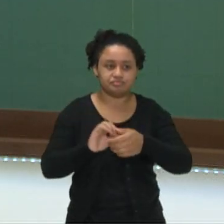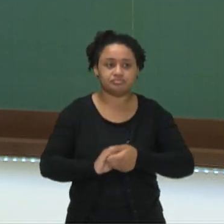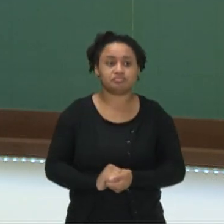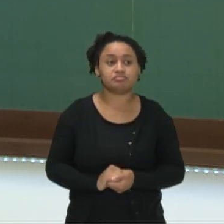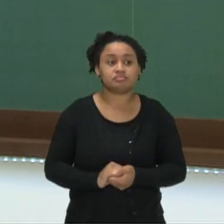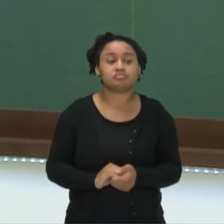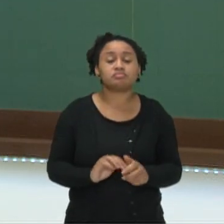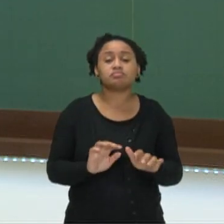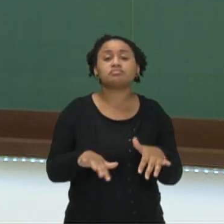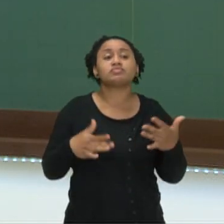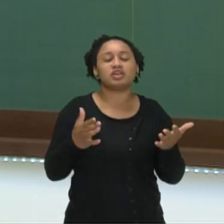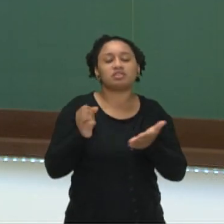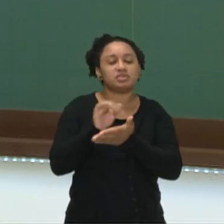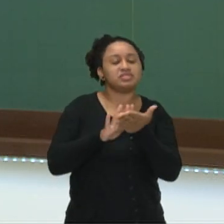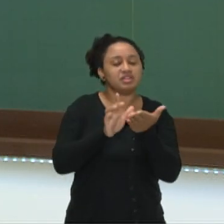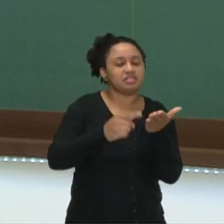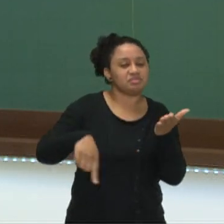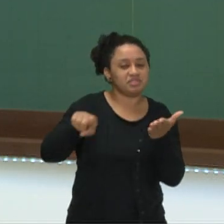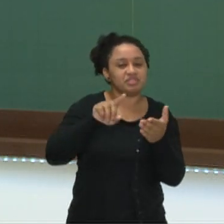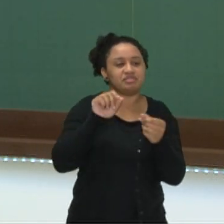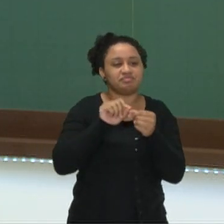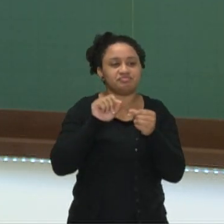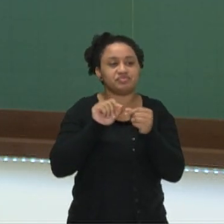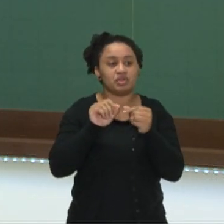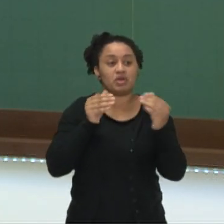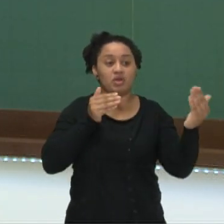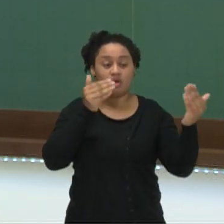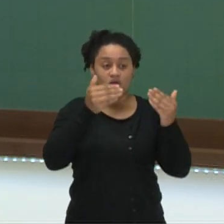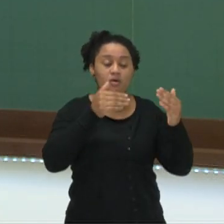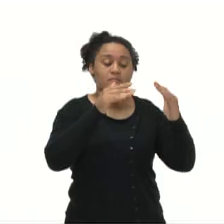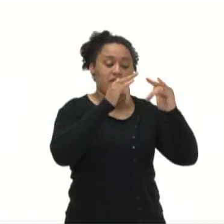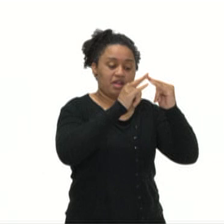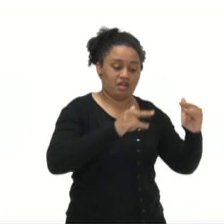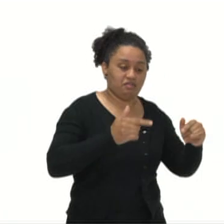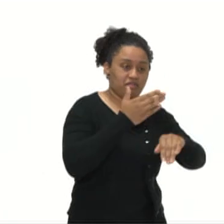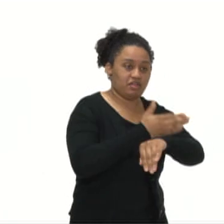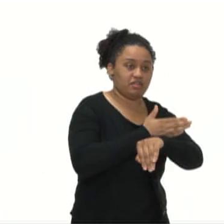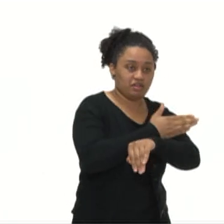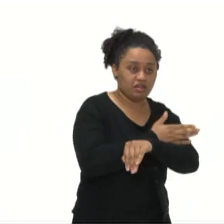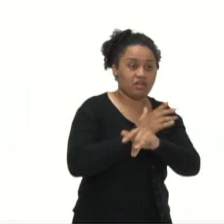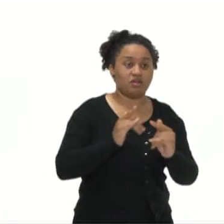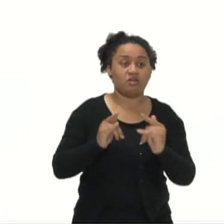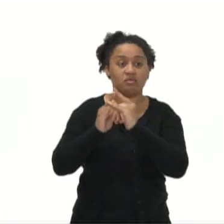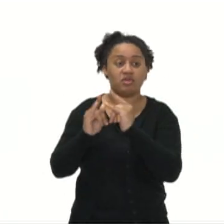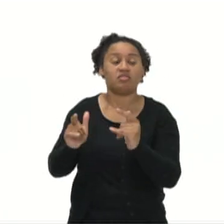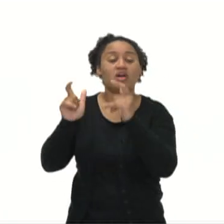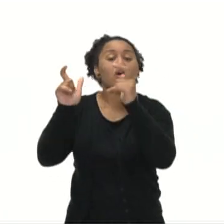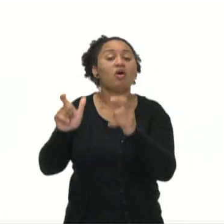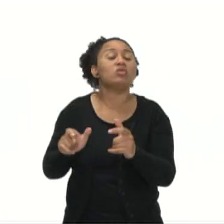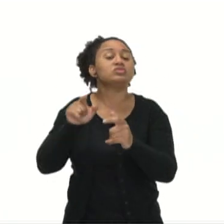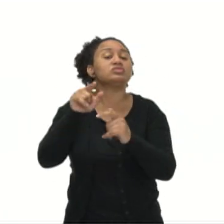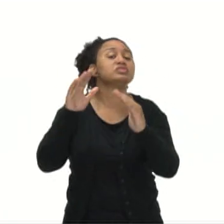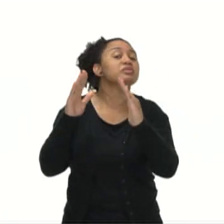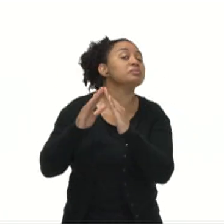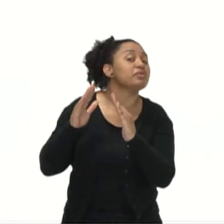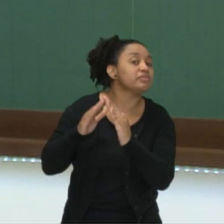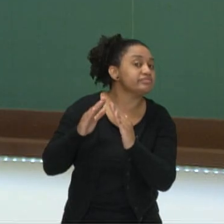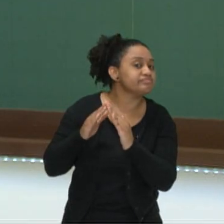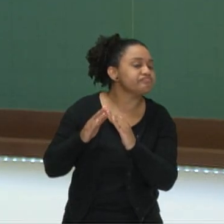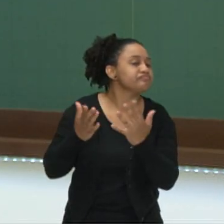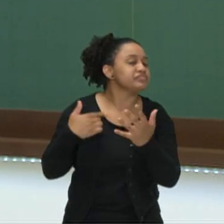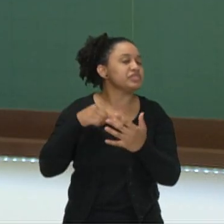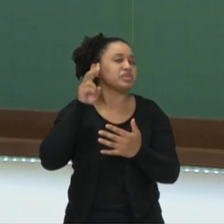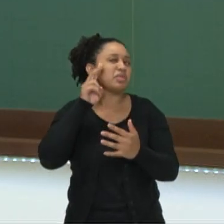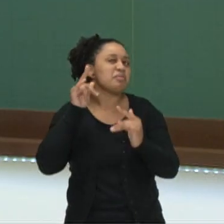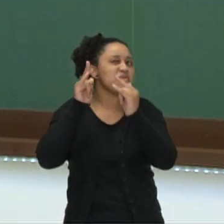Então, uma atividade aqui, pessoal. Compare a feira medieval com uma feira do lugar de onde você mora. Então lembra